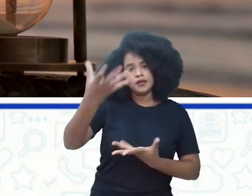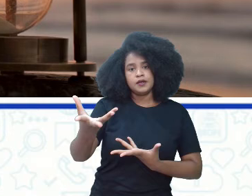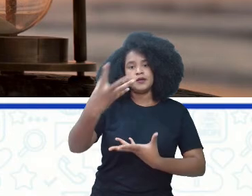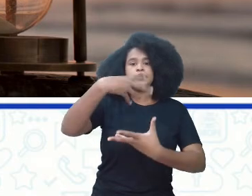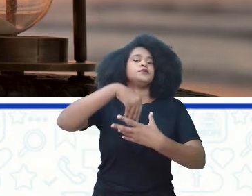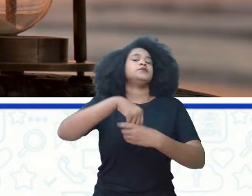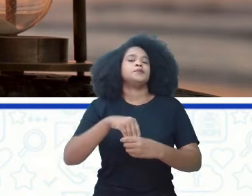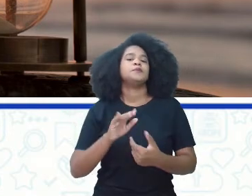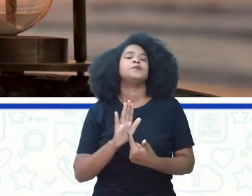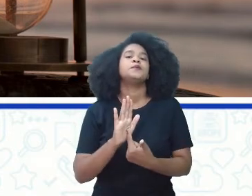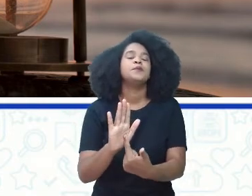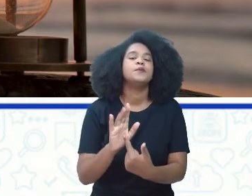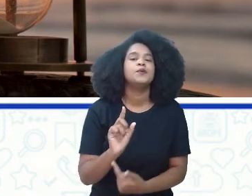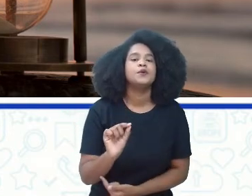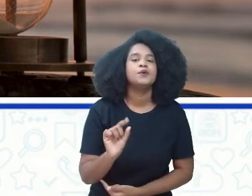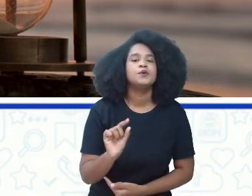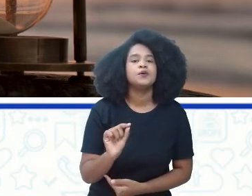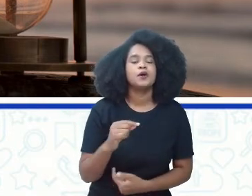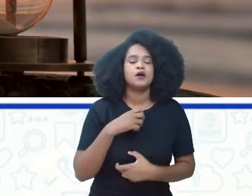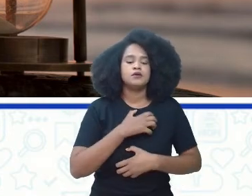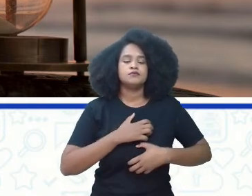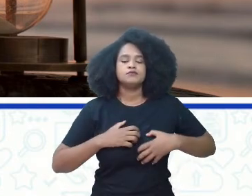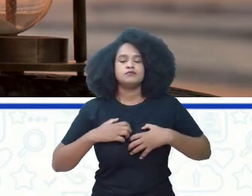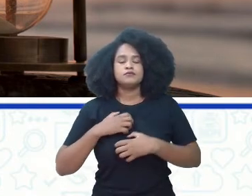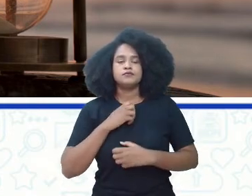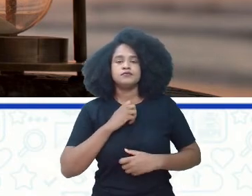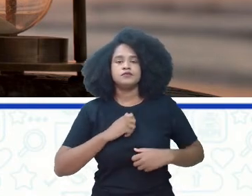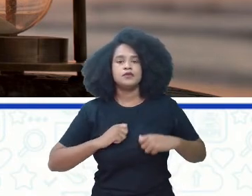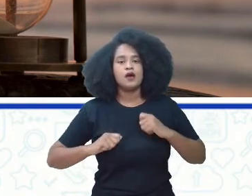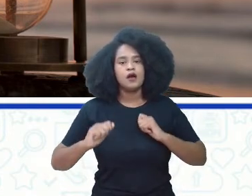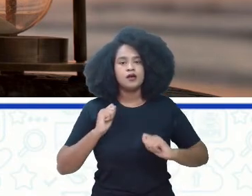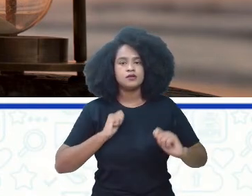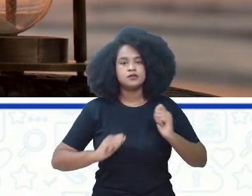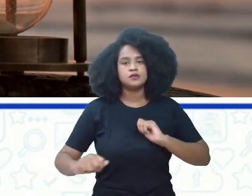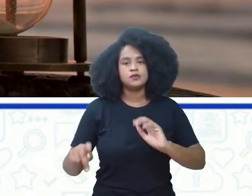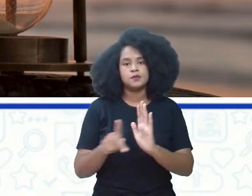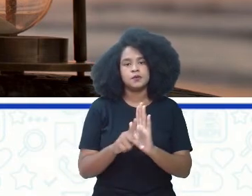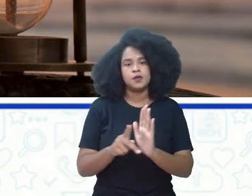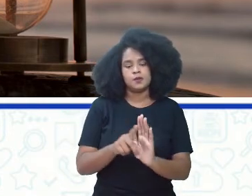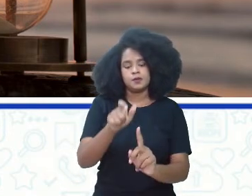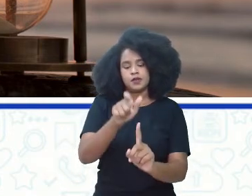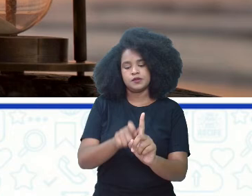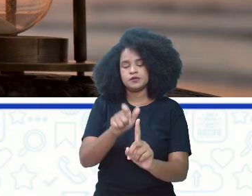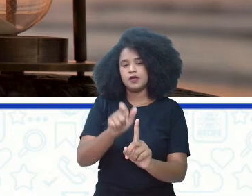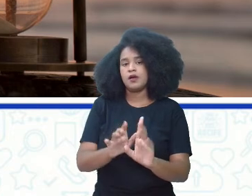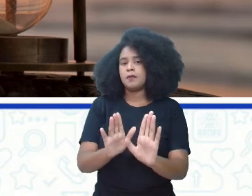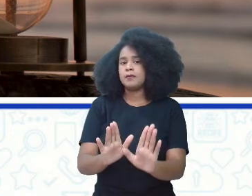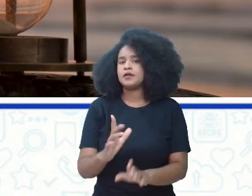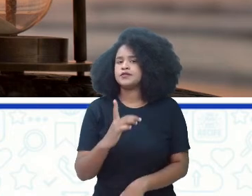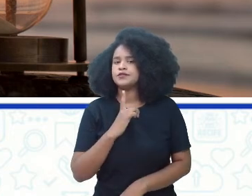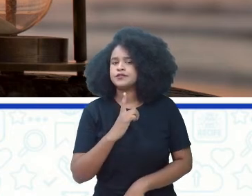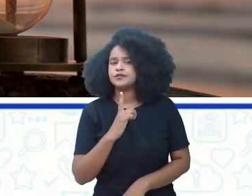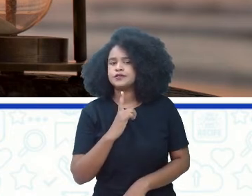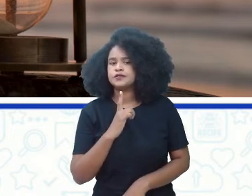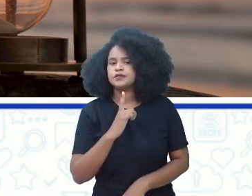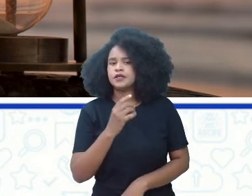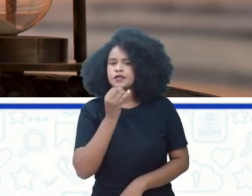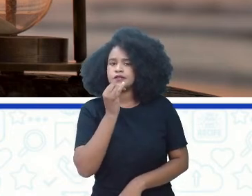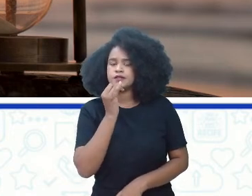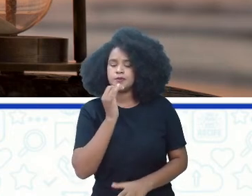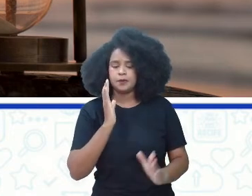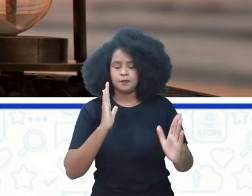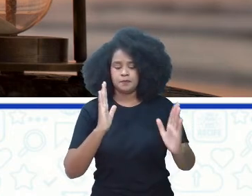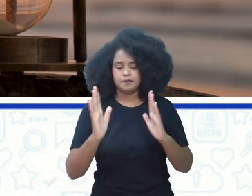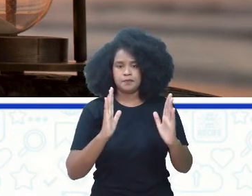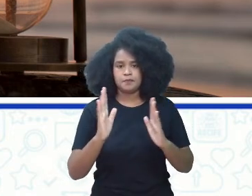que reflete angústia e ansiedade de personagens e que não mantém nenhuma relação com o